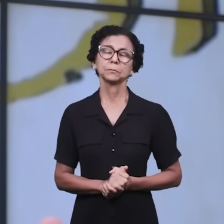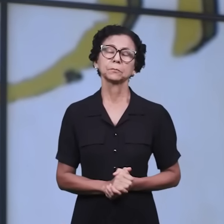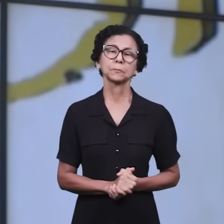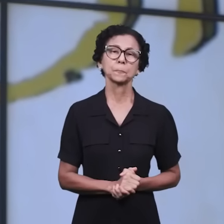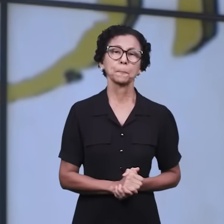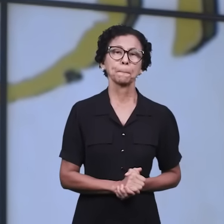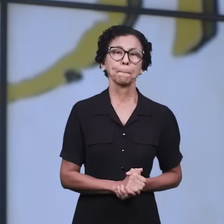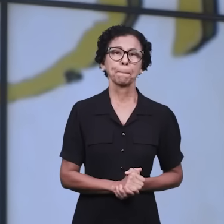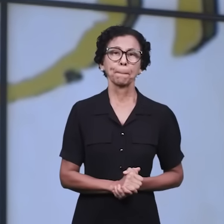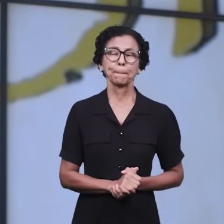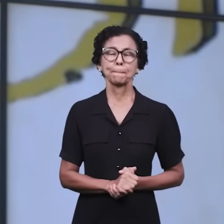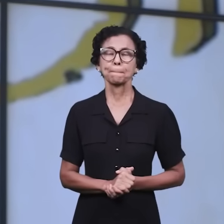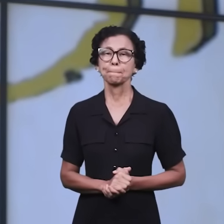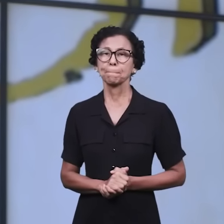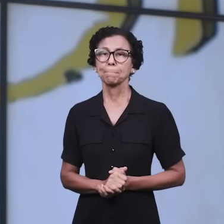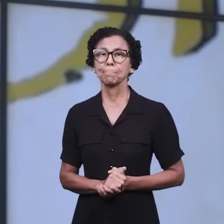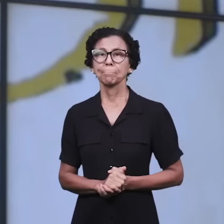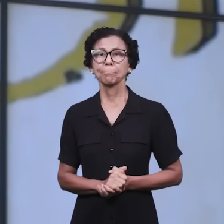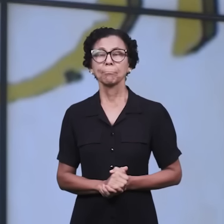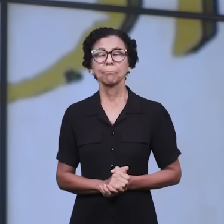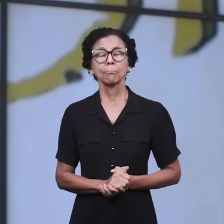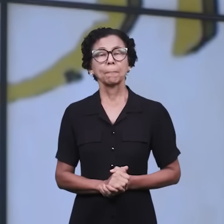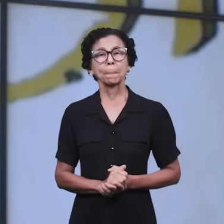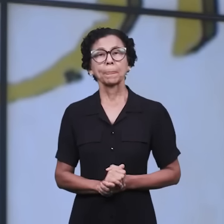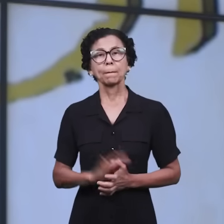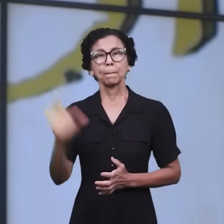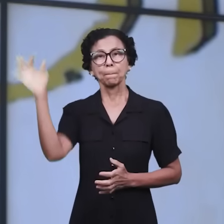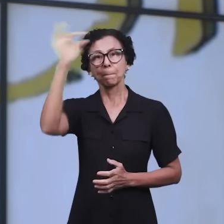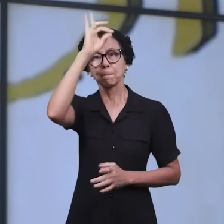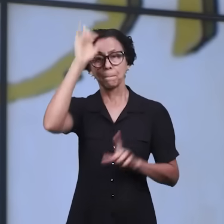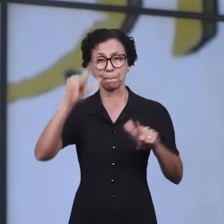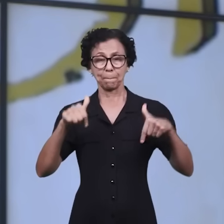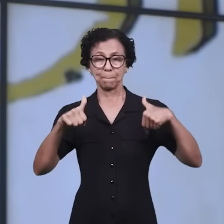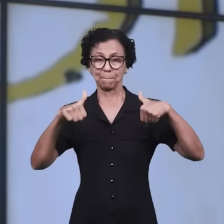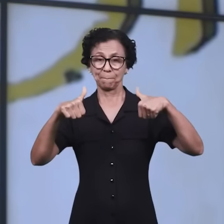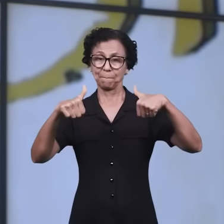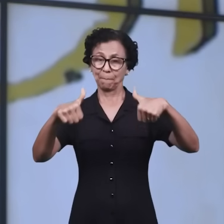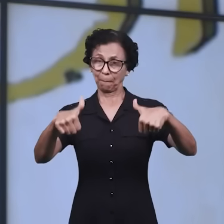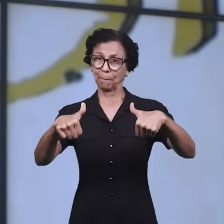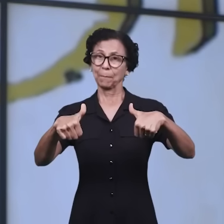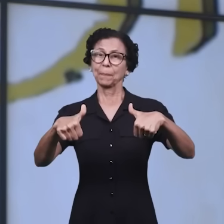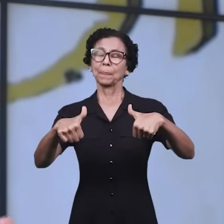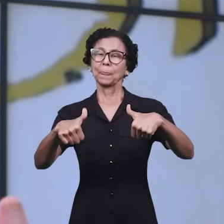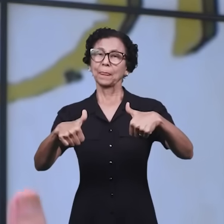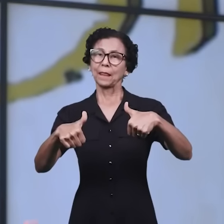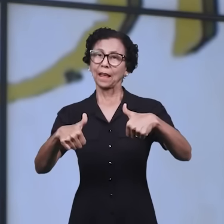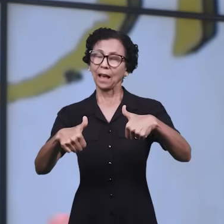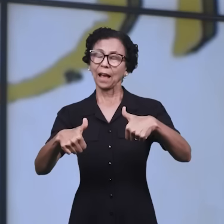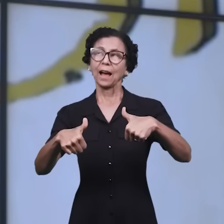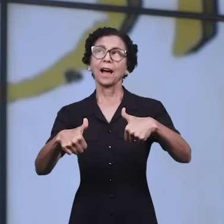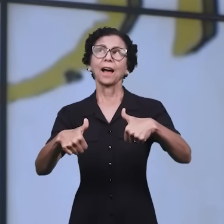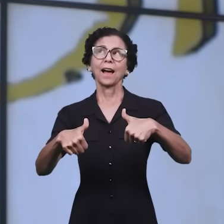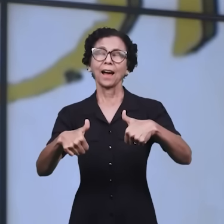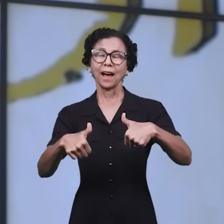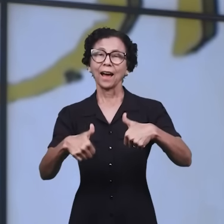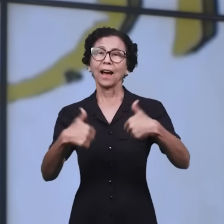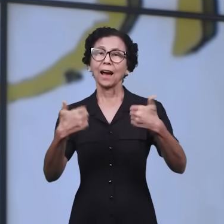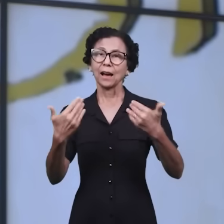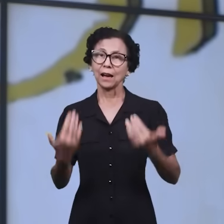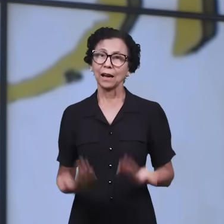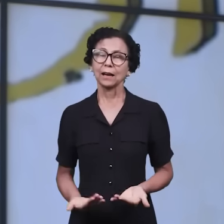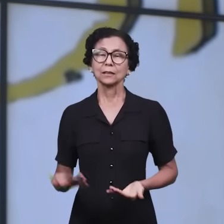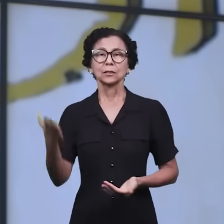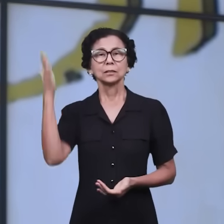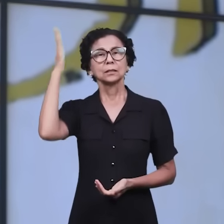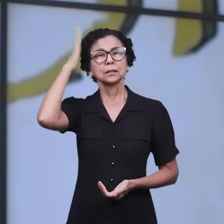tempo. Agora, quando a operação do Espírito acontece, aí ela transcende. Aí nós alcançamos o